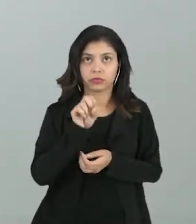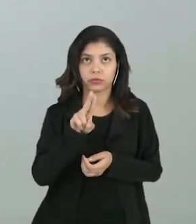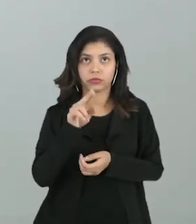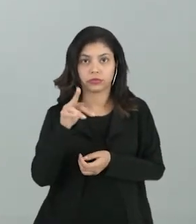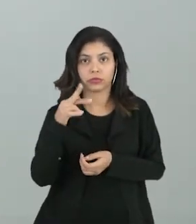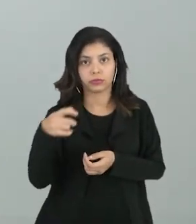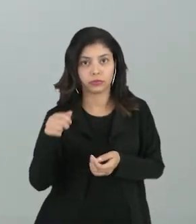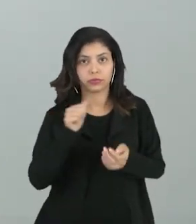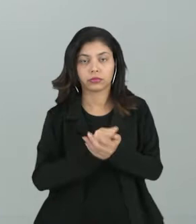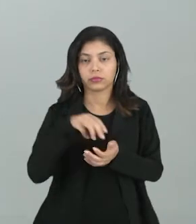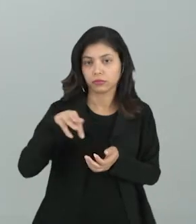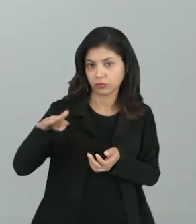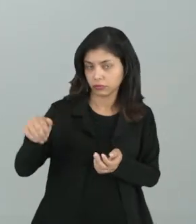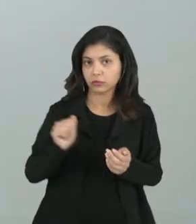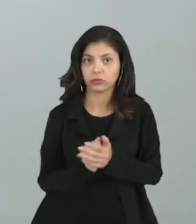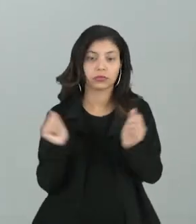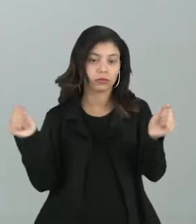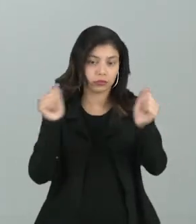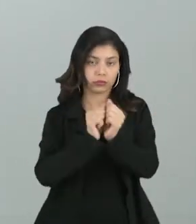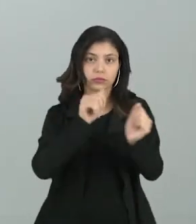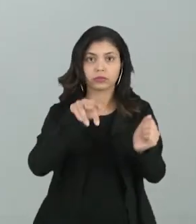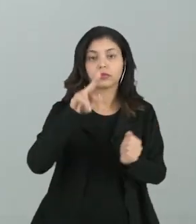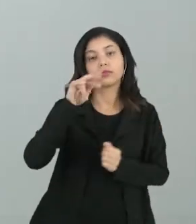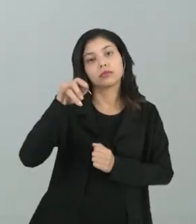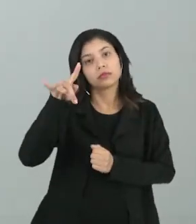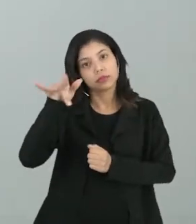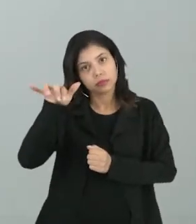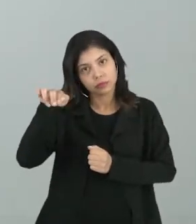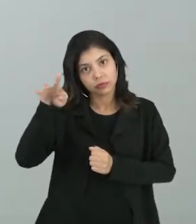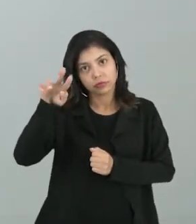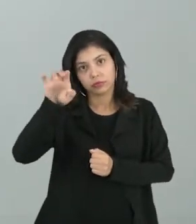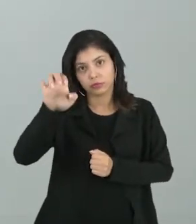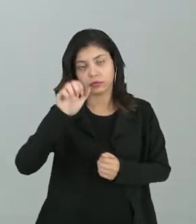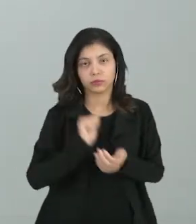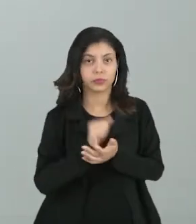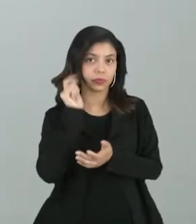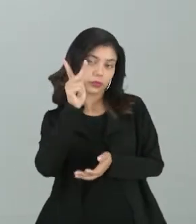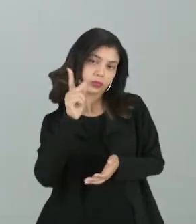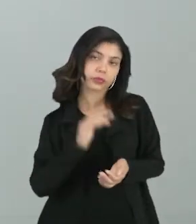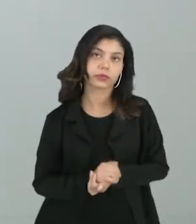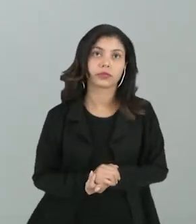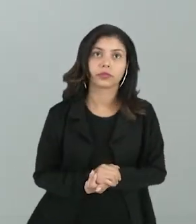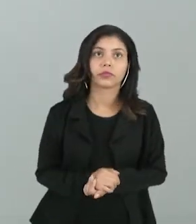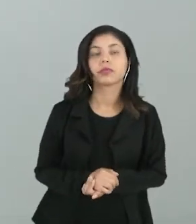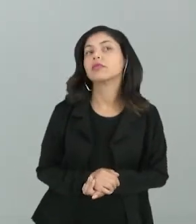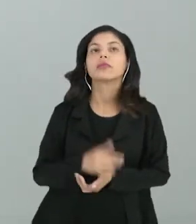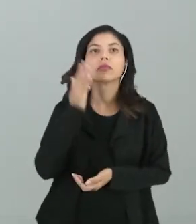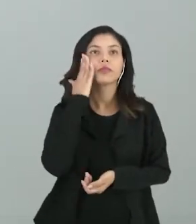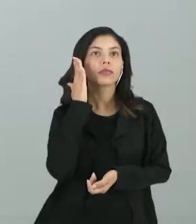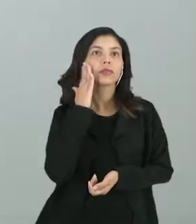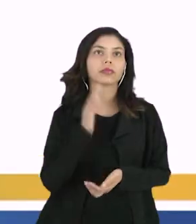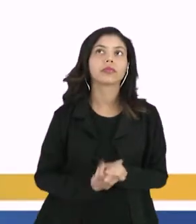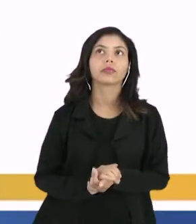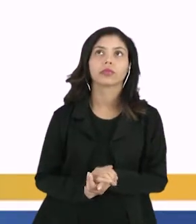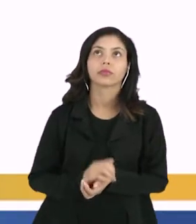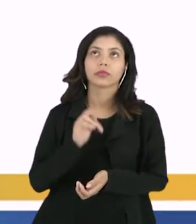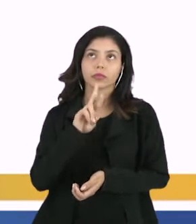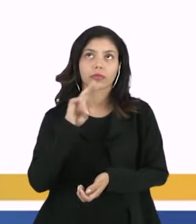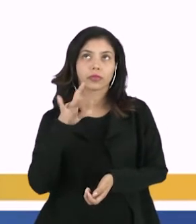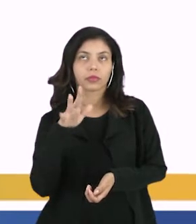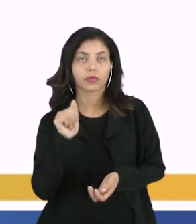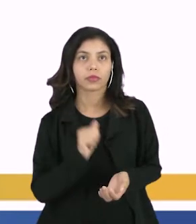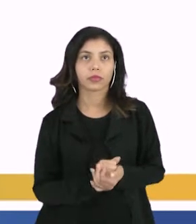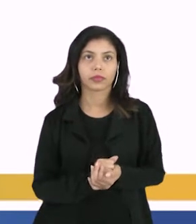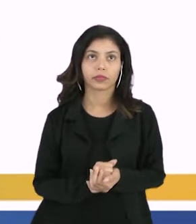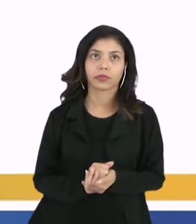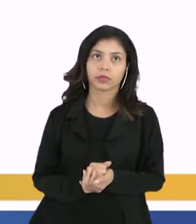sufixo, que é o mente, que constitui a palavra infelizmente, ok? Vamos lá entender um pouquinho de radical e